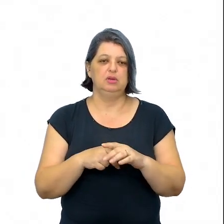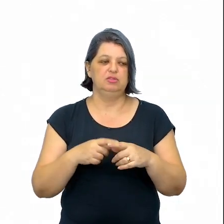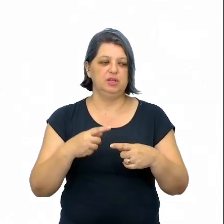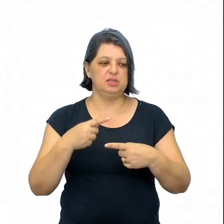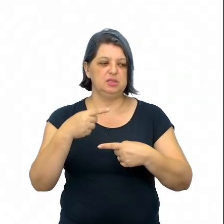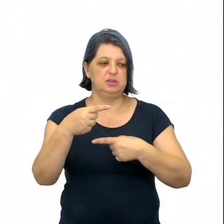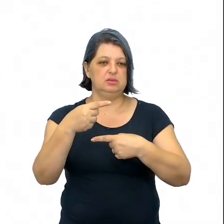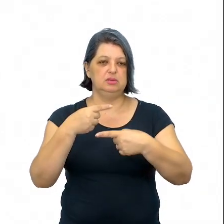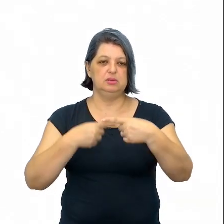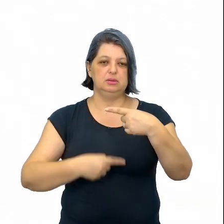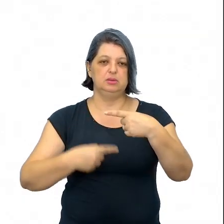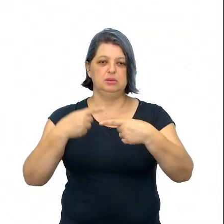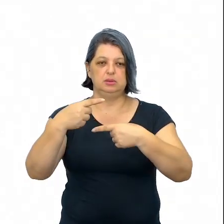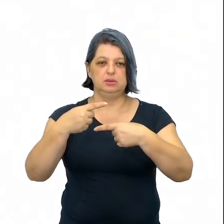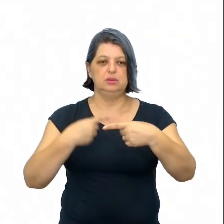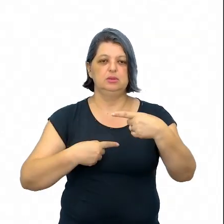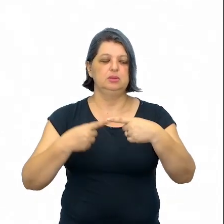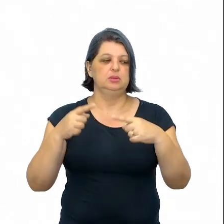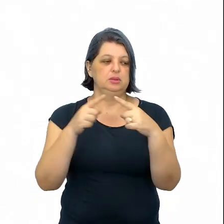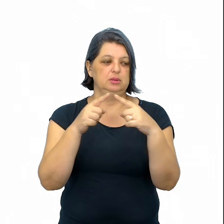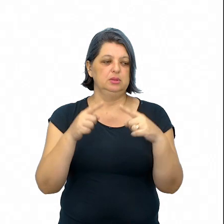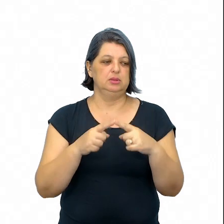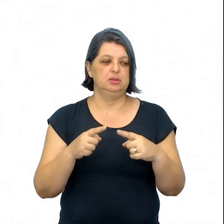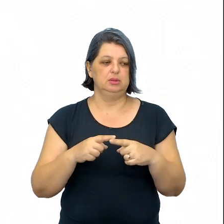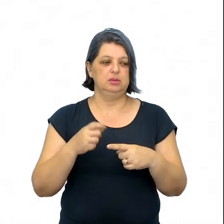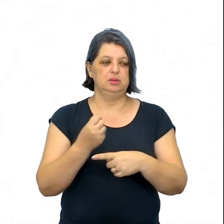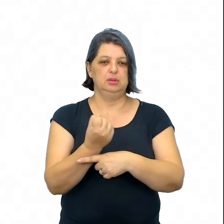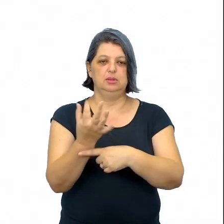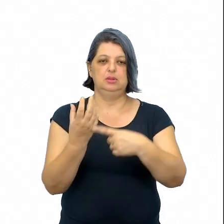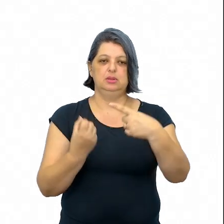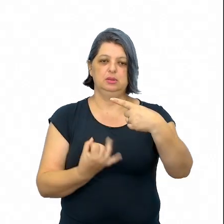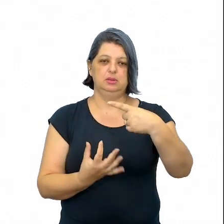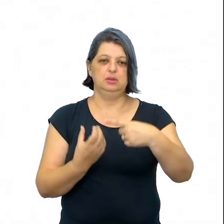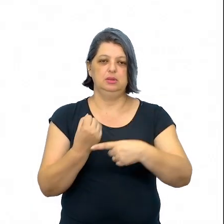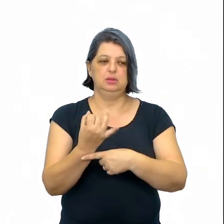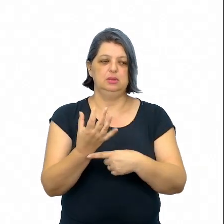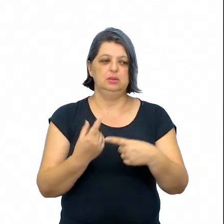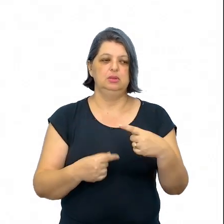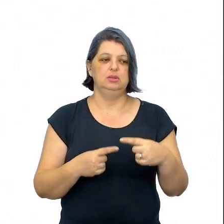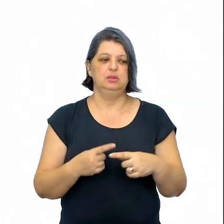o que é a parte todo, saber que a fração, na verdade, é o resultado de uma